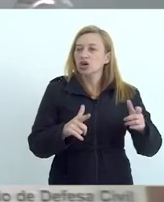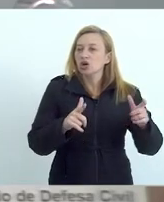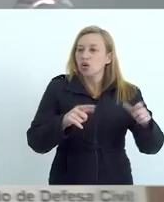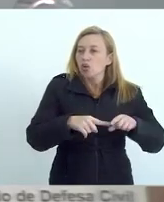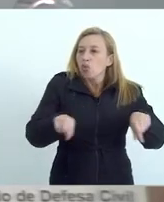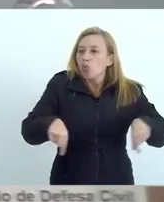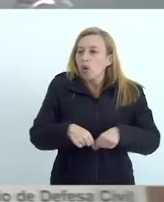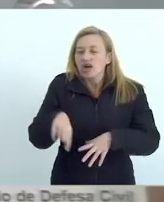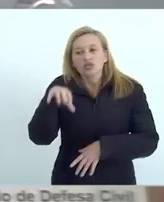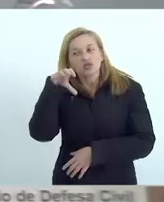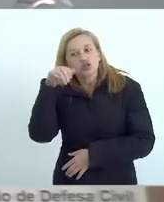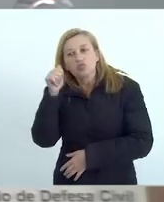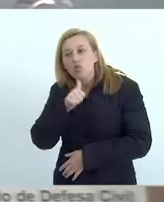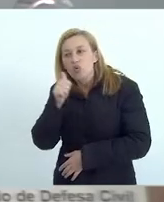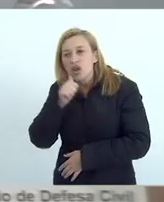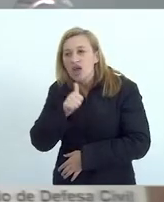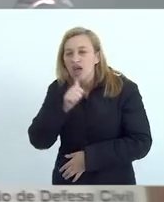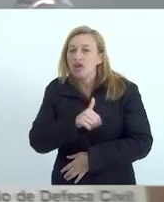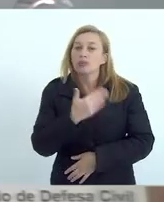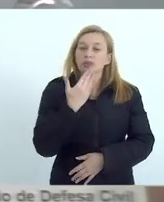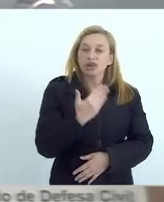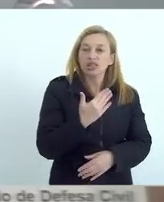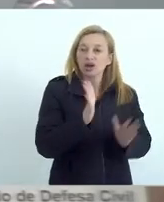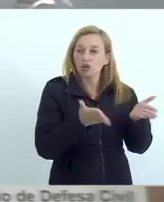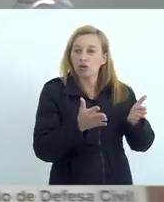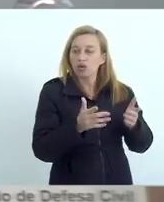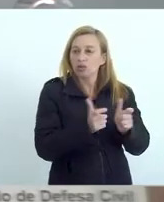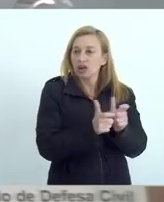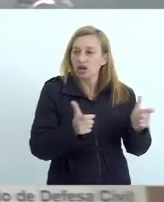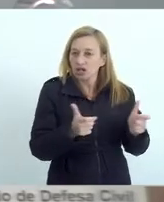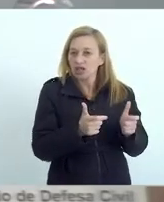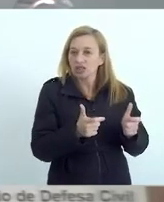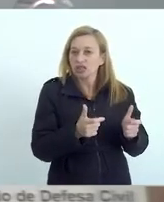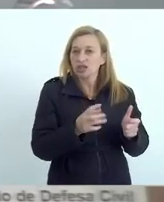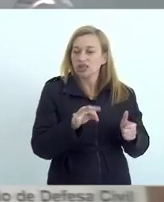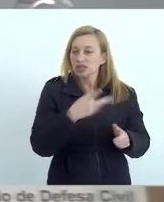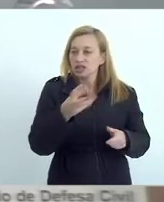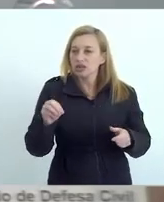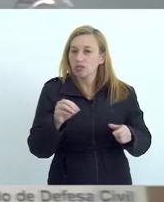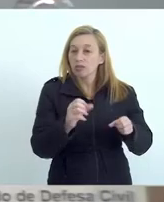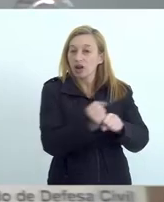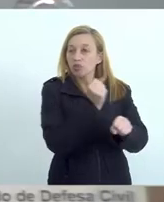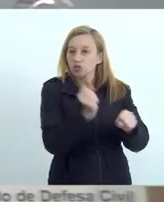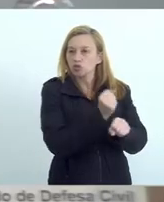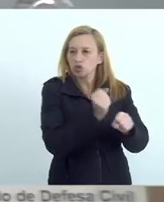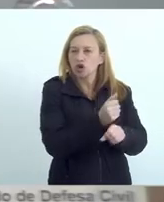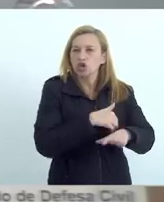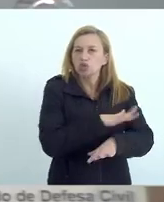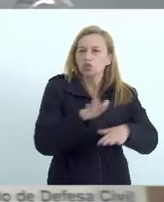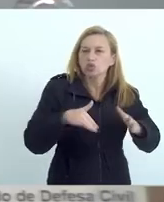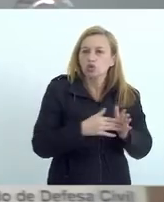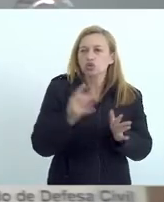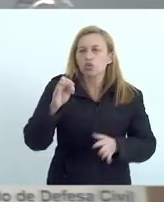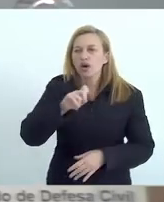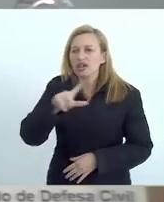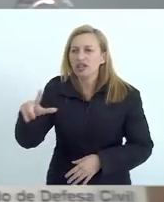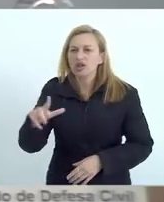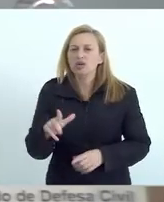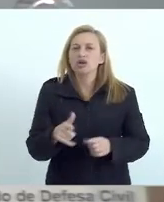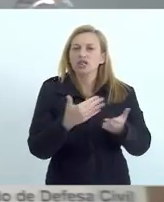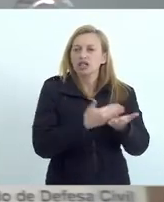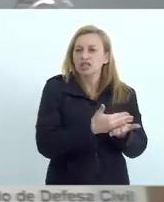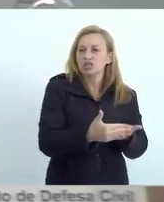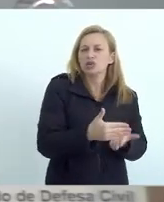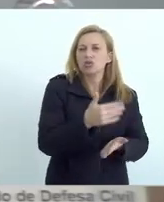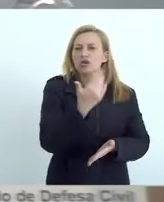nós estamos fazendo uma grande visitação agora para reformar nos todos os quartéis do Corpo de Bombeiros uma licitação que foi aberta em fevereiro